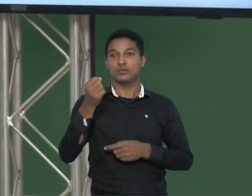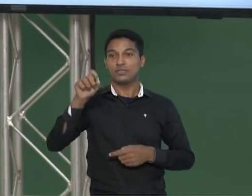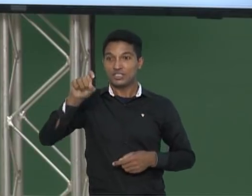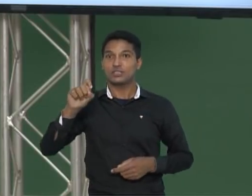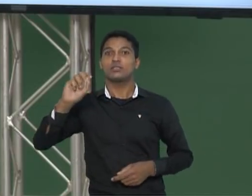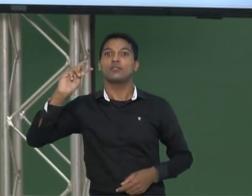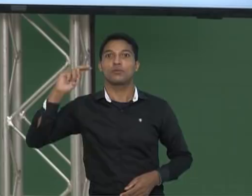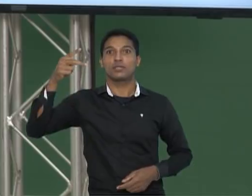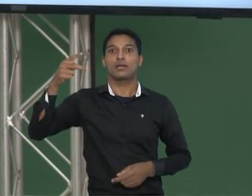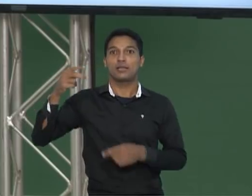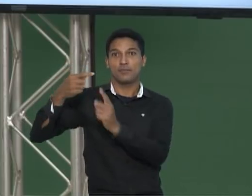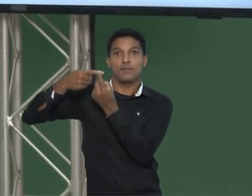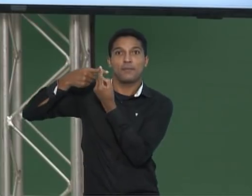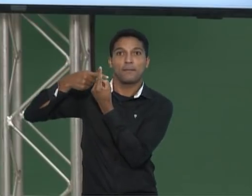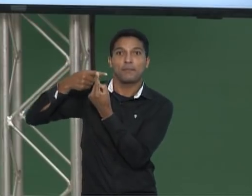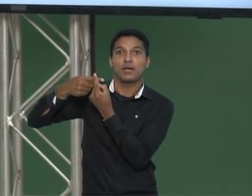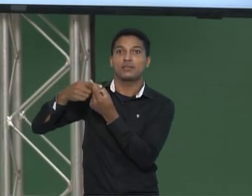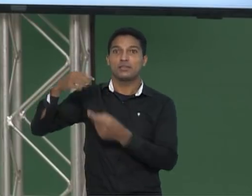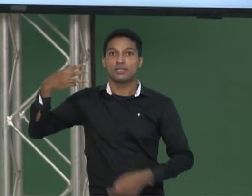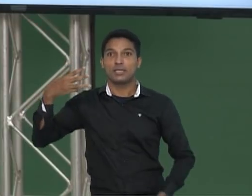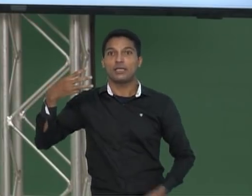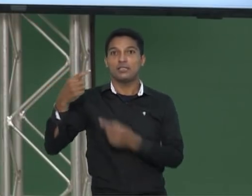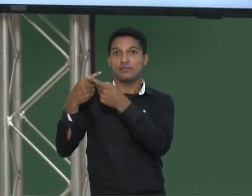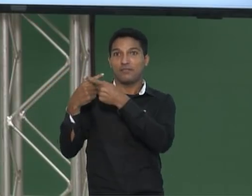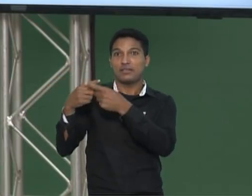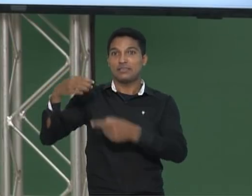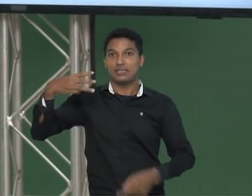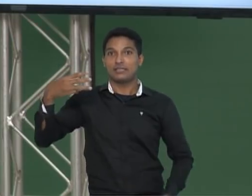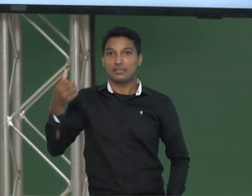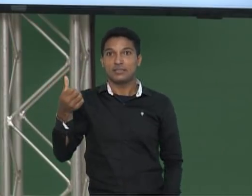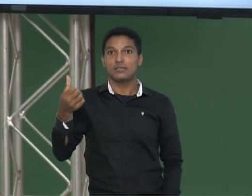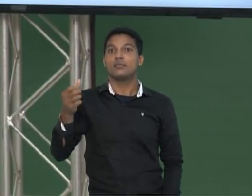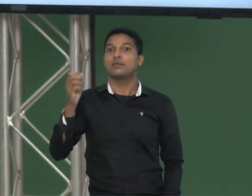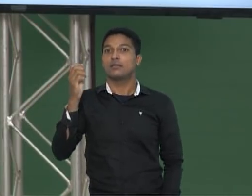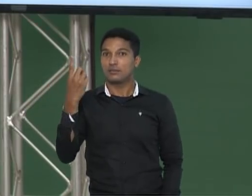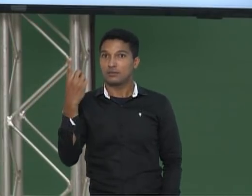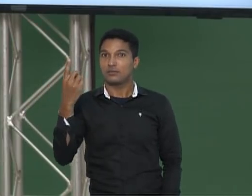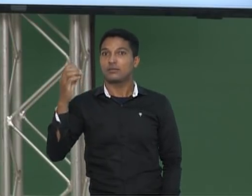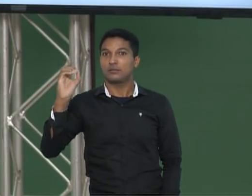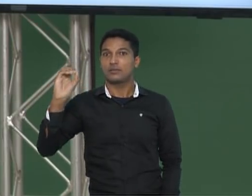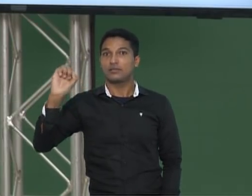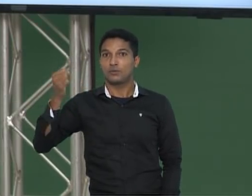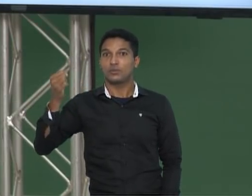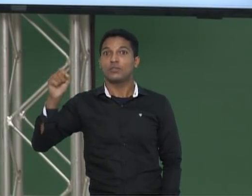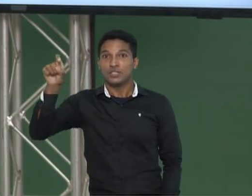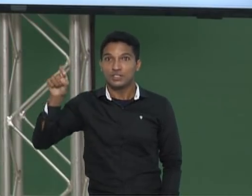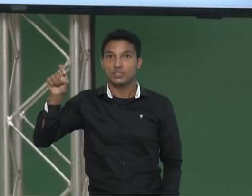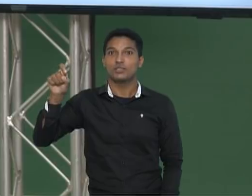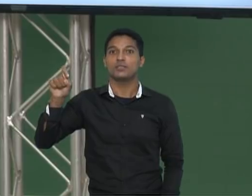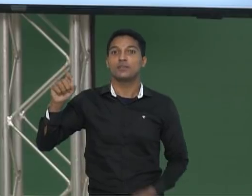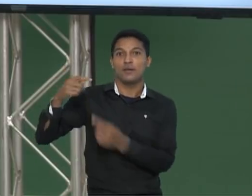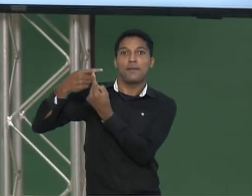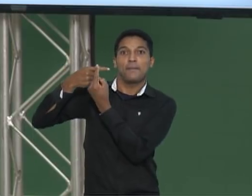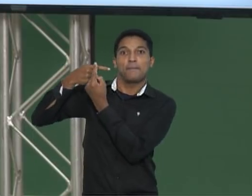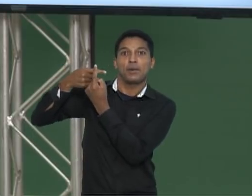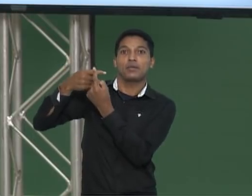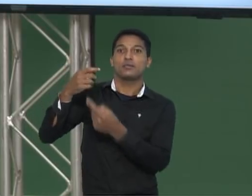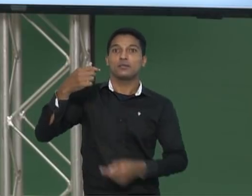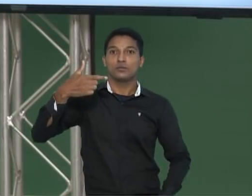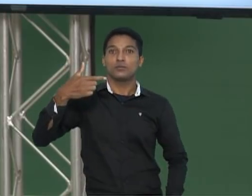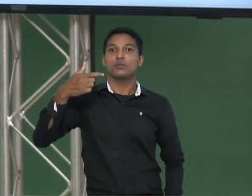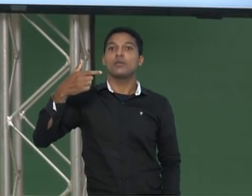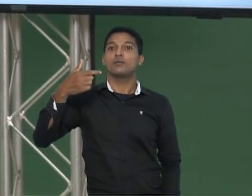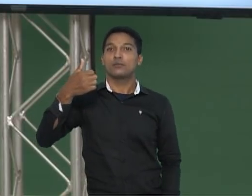quadrado, mais 3 vezes 36 dá 108x e mais